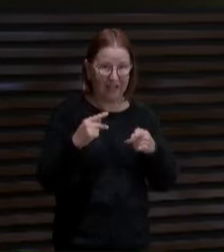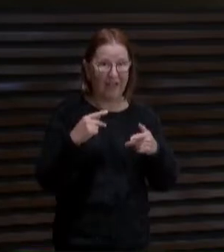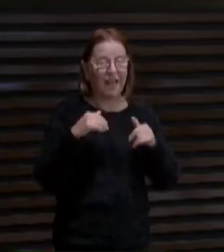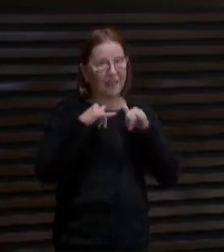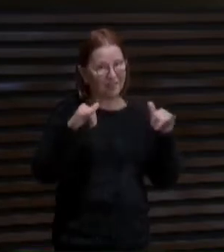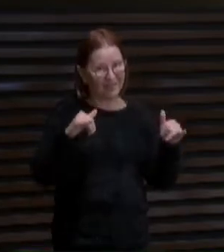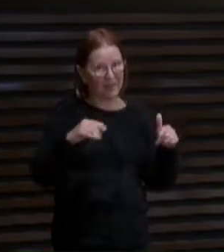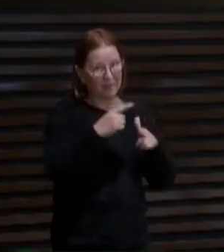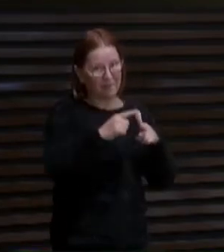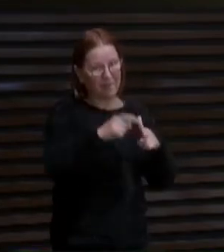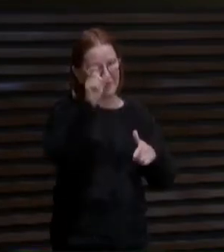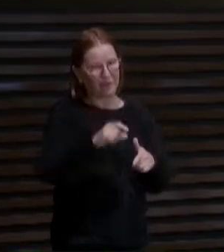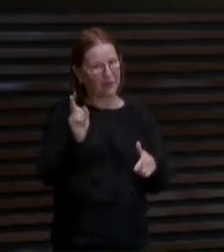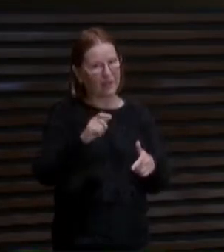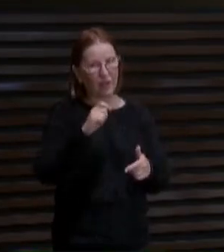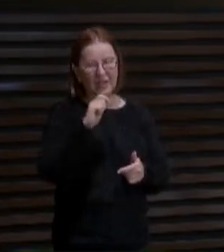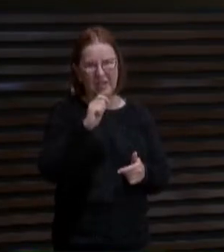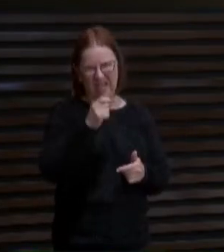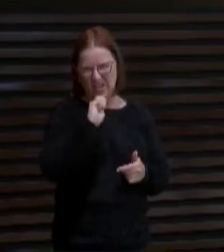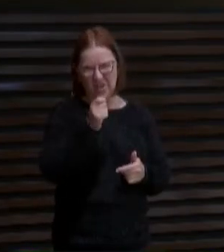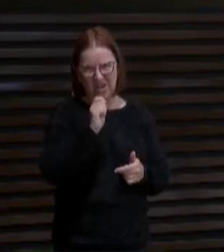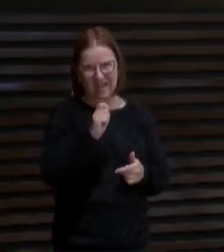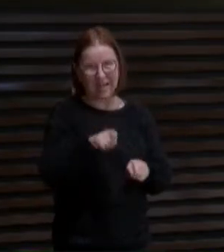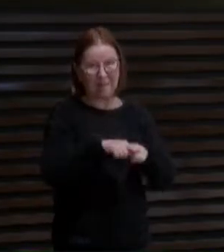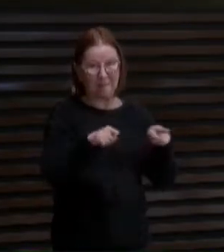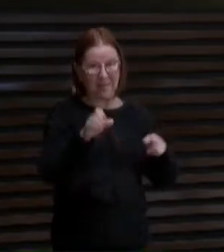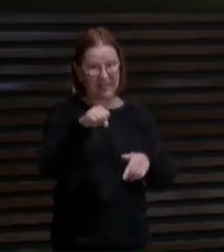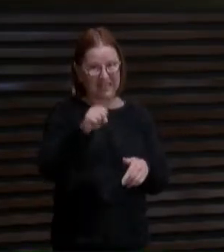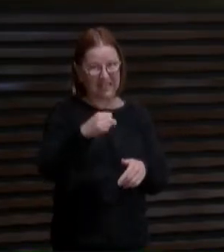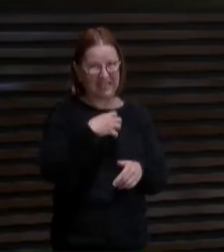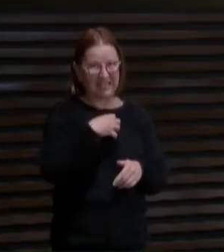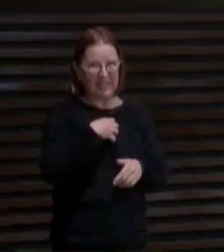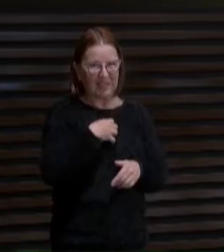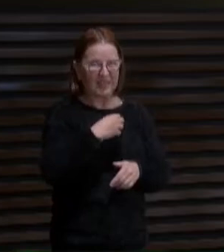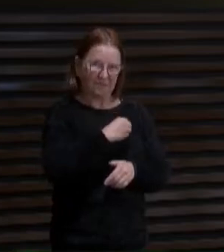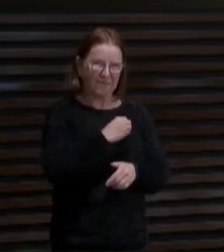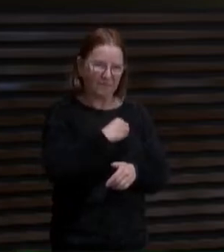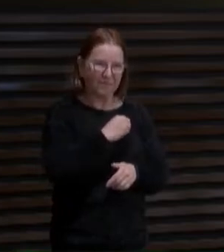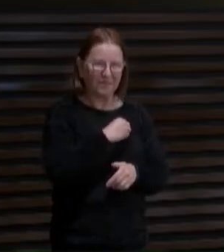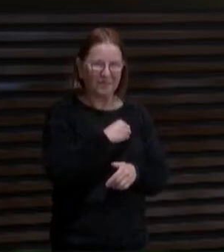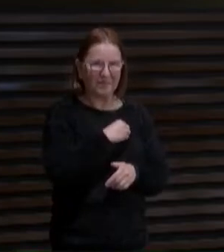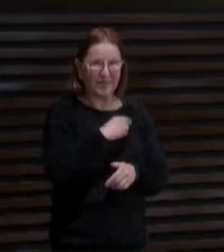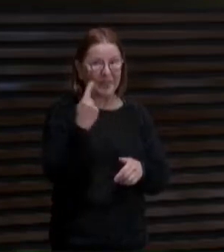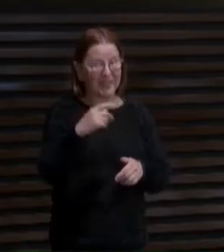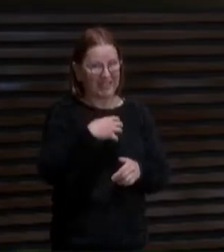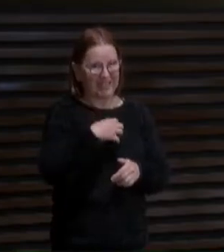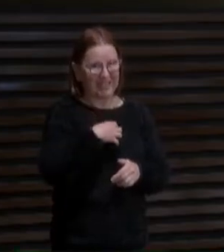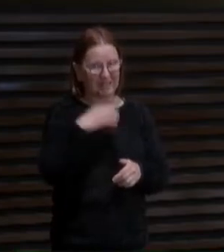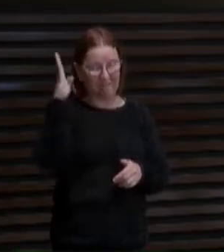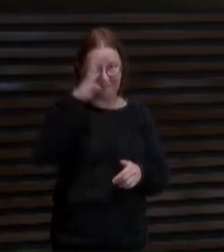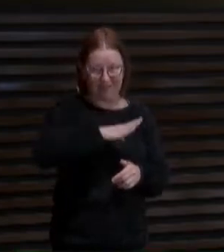o problema da pessoa está na sua natureza caída na sua natureza pecaminosa na sua natureza